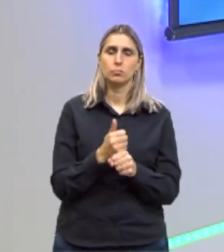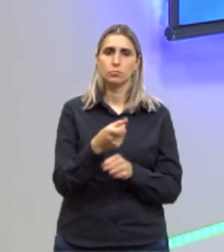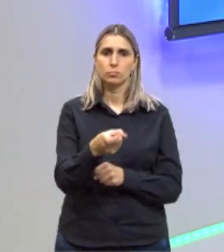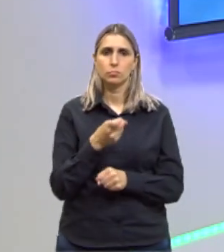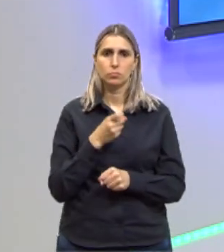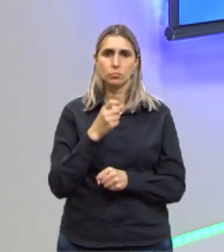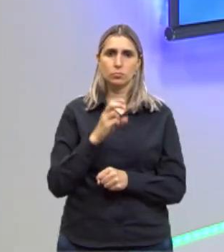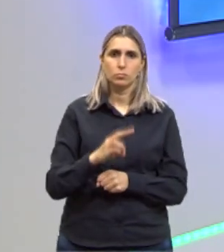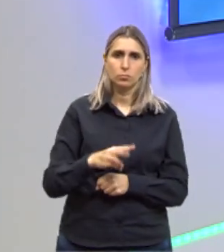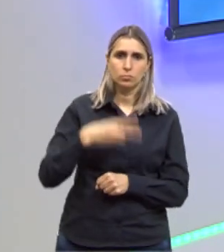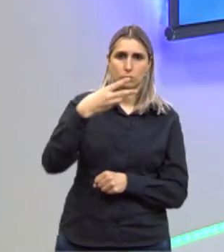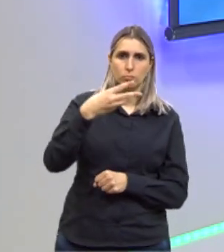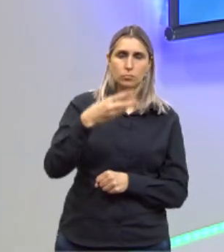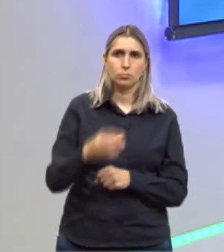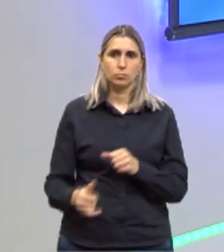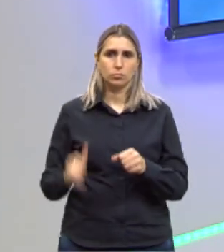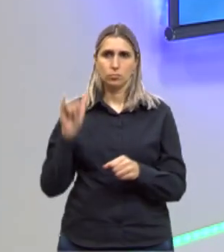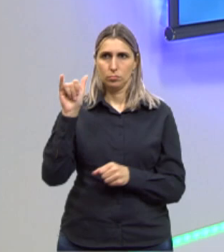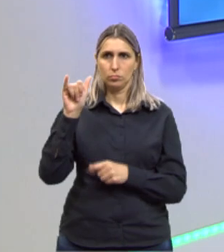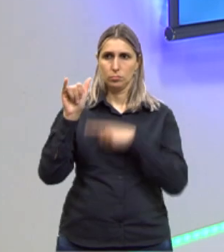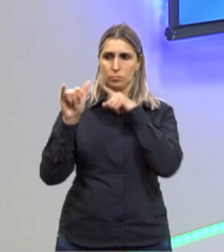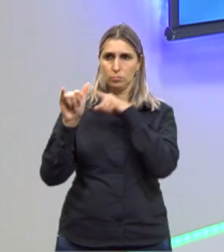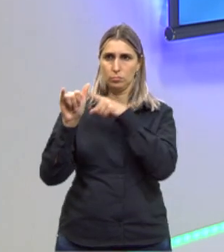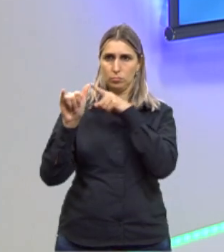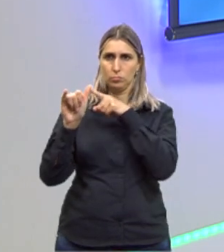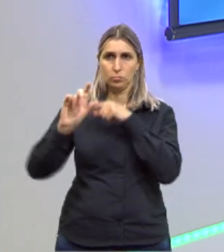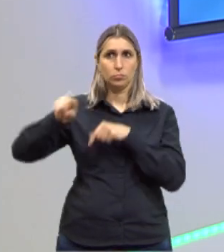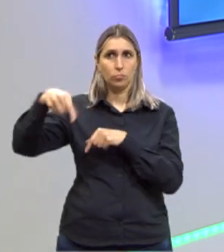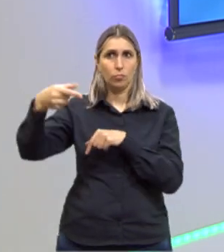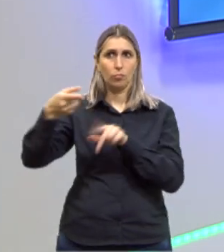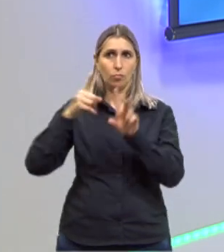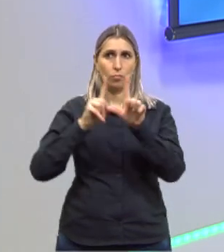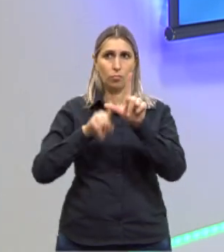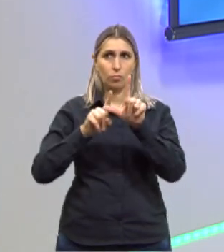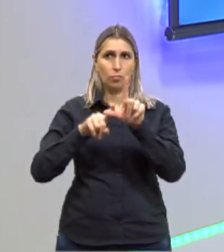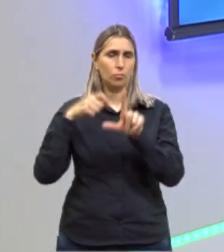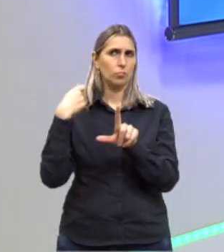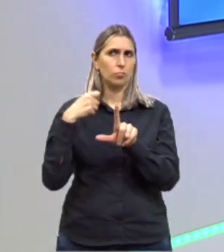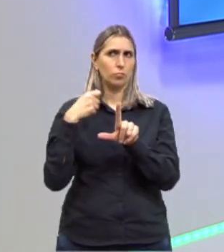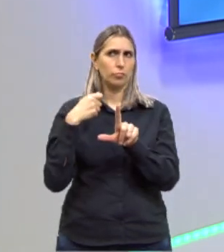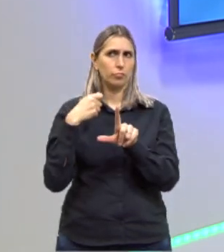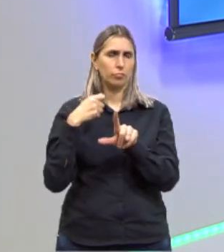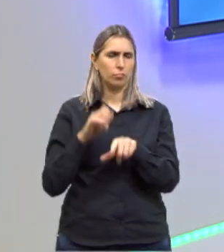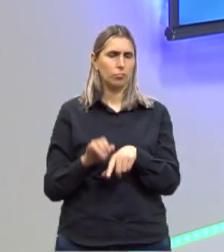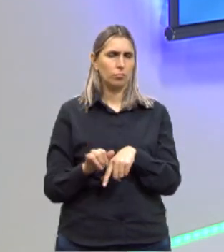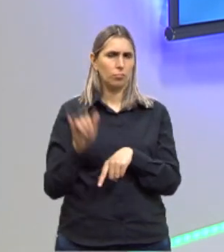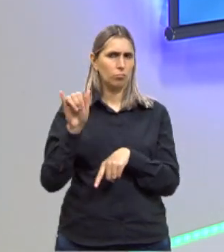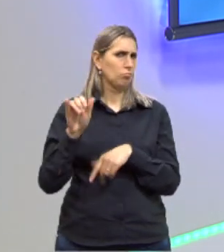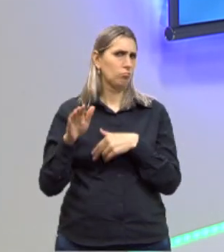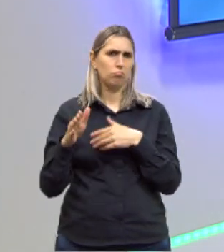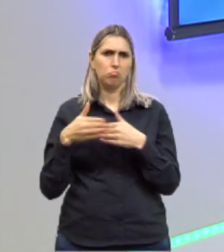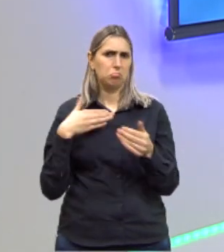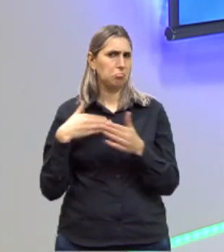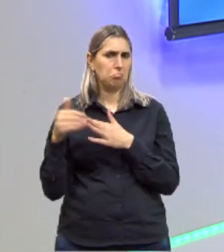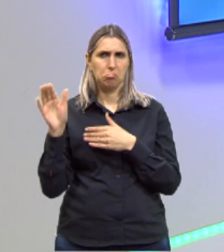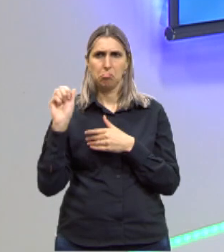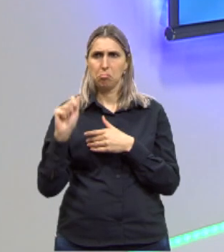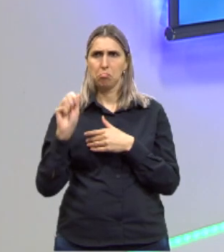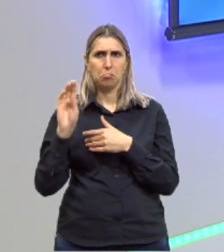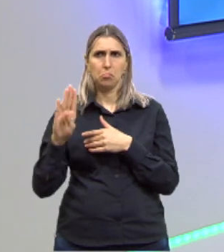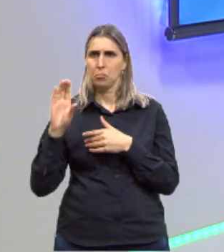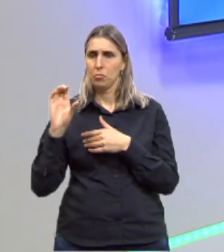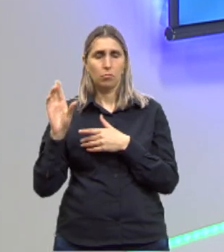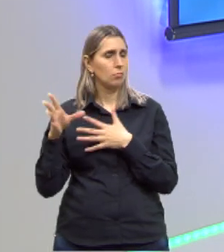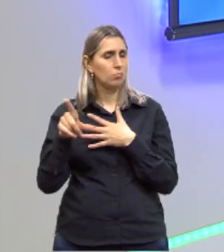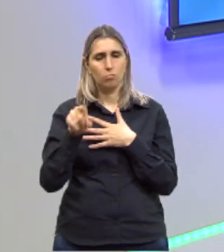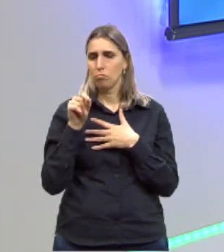x ao quadrado por y, por outra letra, certo? Então, eu não precisa ser y, pode ser A, B, C, a letra que